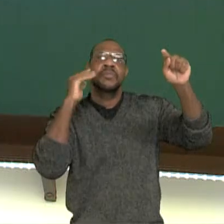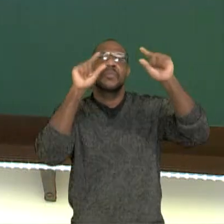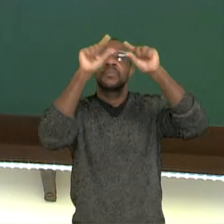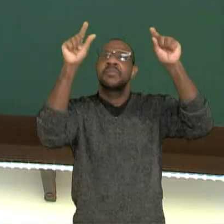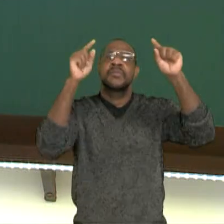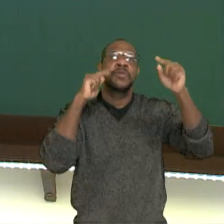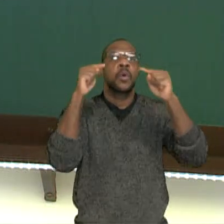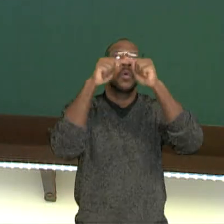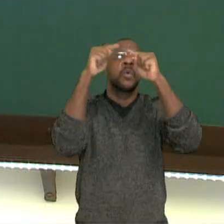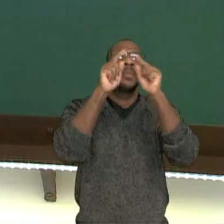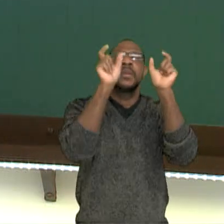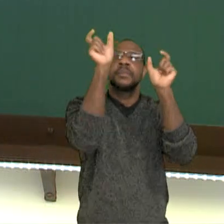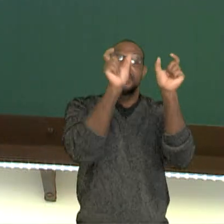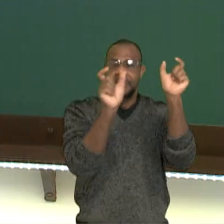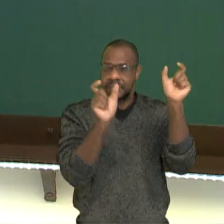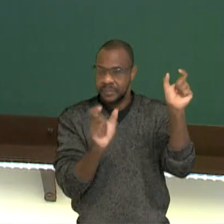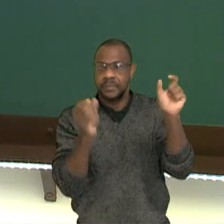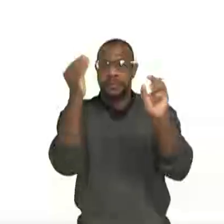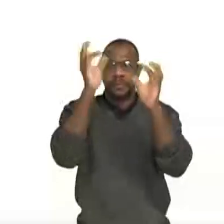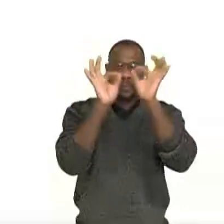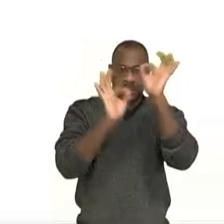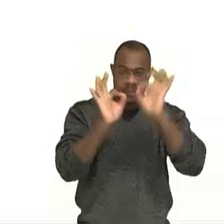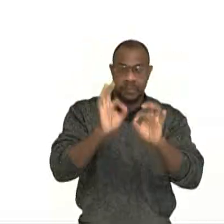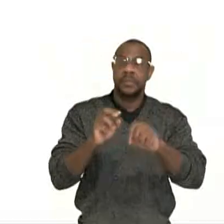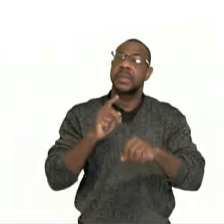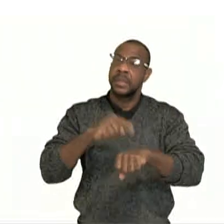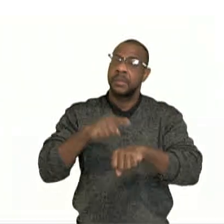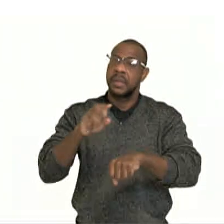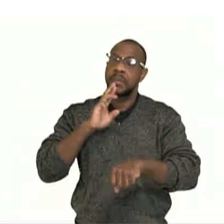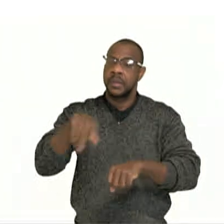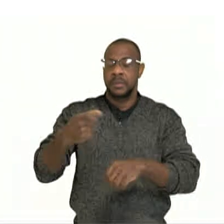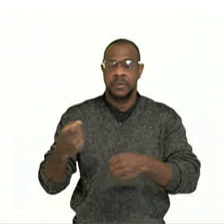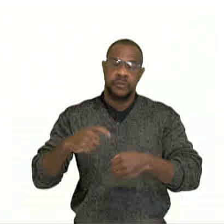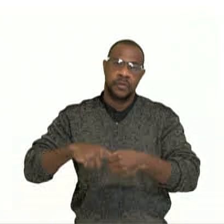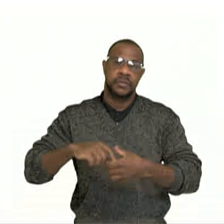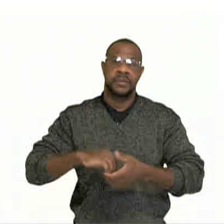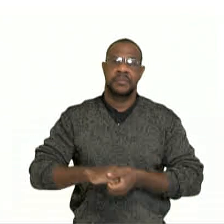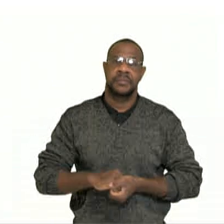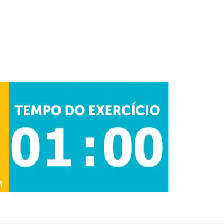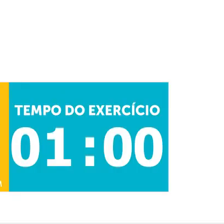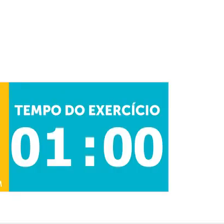e her. Vou dar um tempo para vocês responderem e a gente já volta.